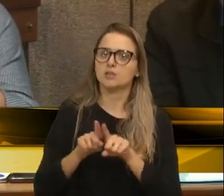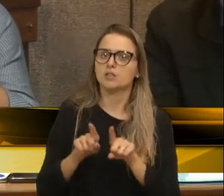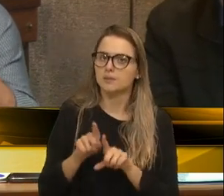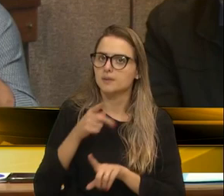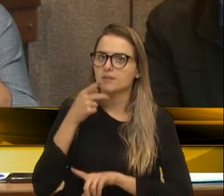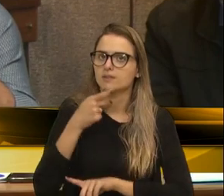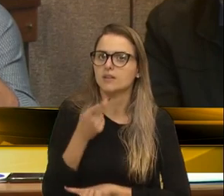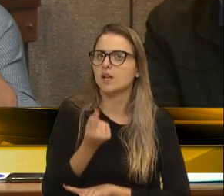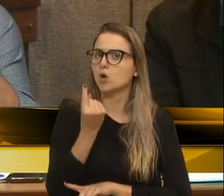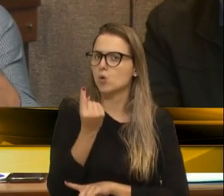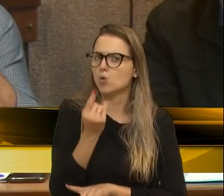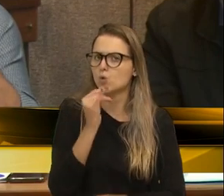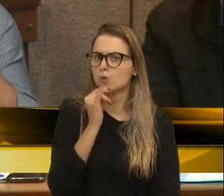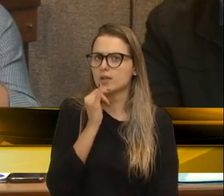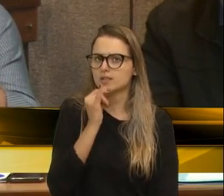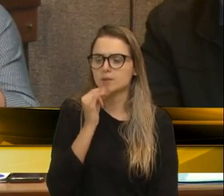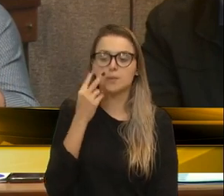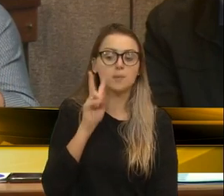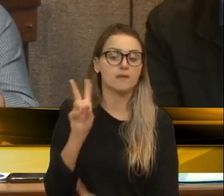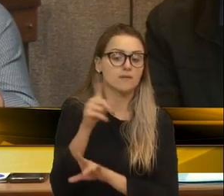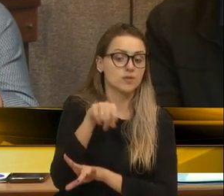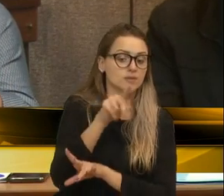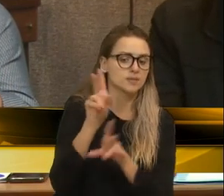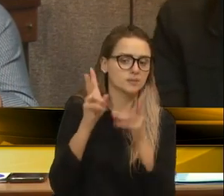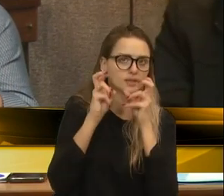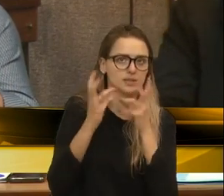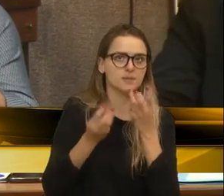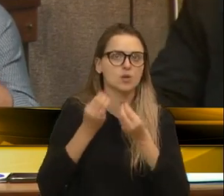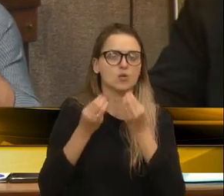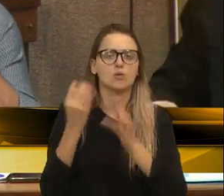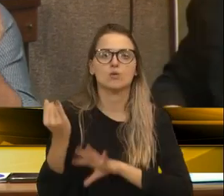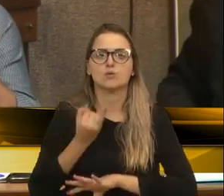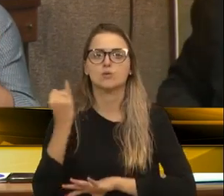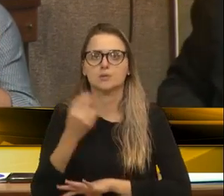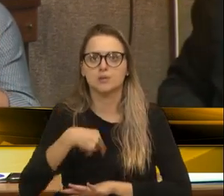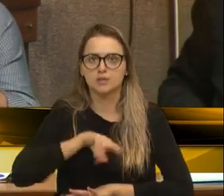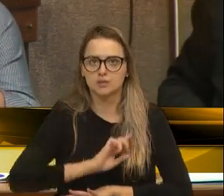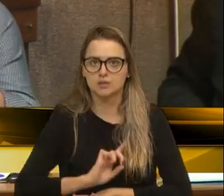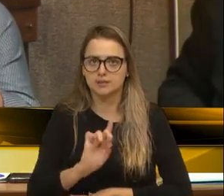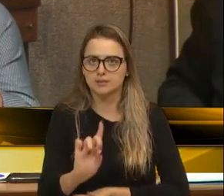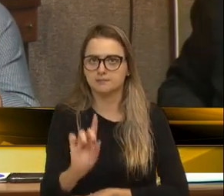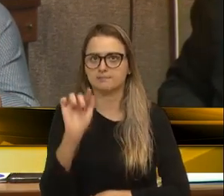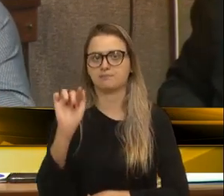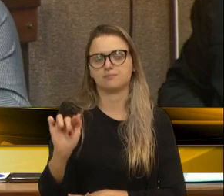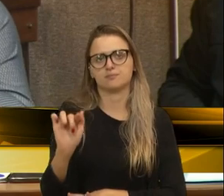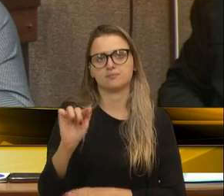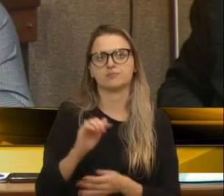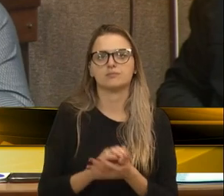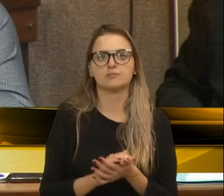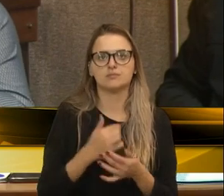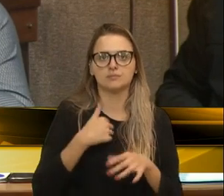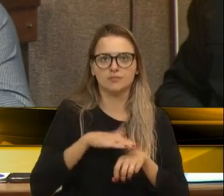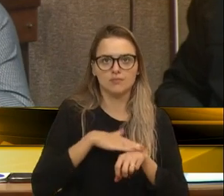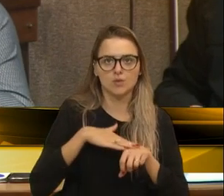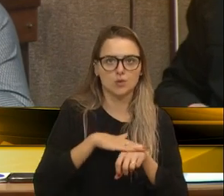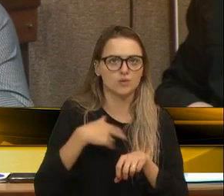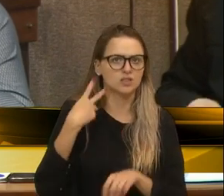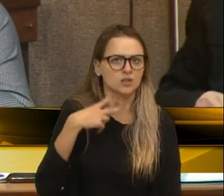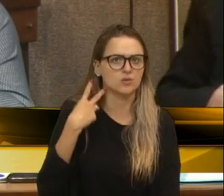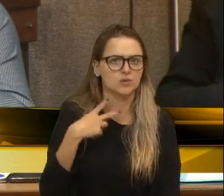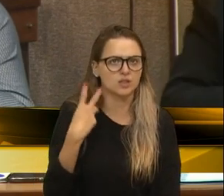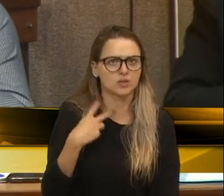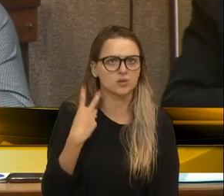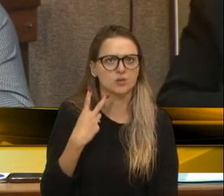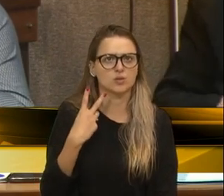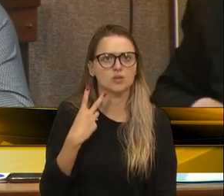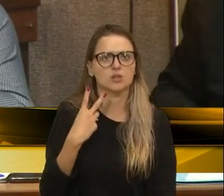exemplo, só um dos exemplos para ver a importância que tem de nós vereadores estar lá. Conversei com um vereador num gabinete do